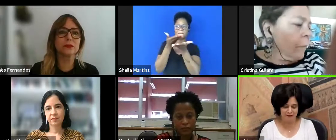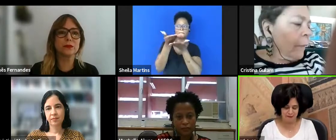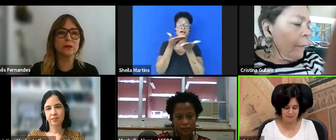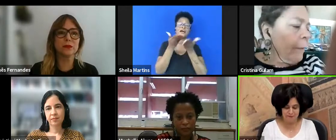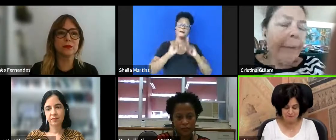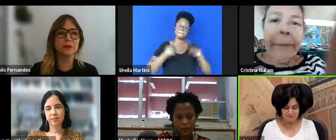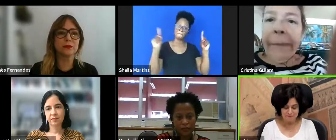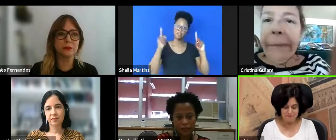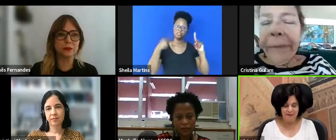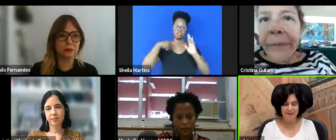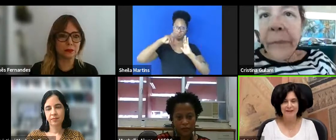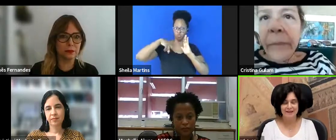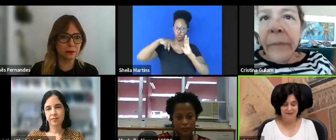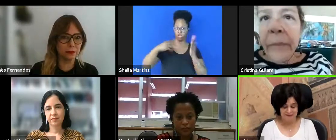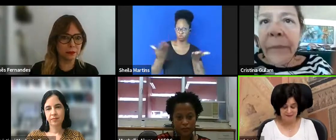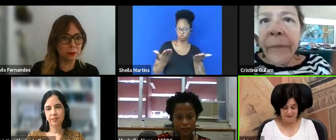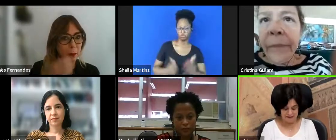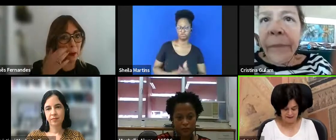vou ler.